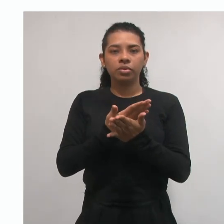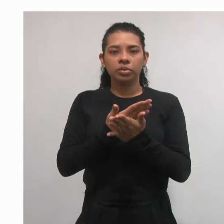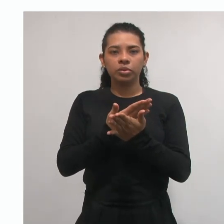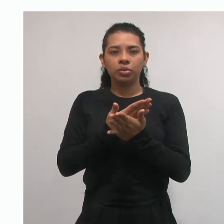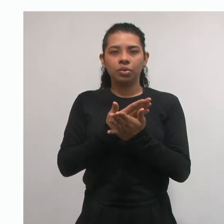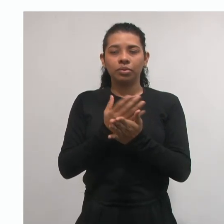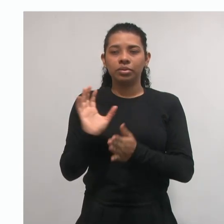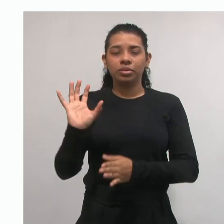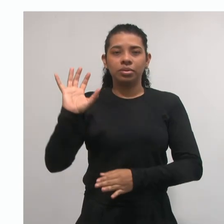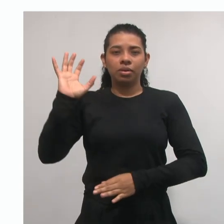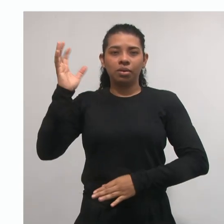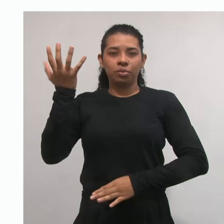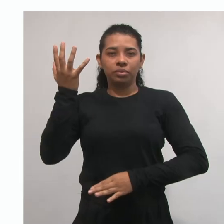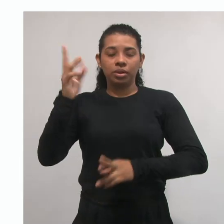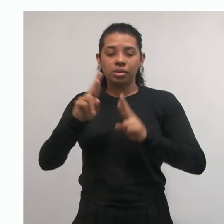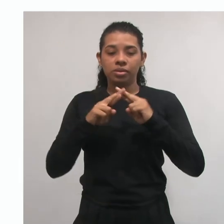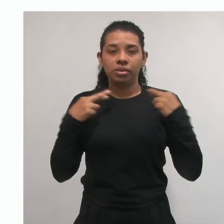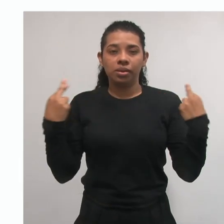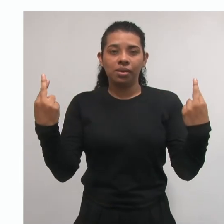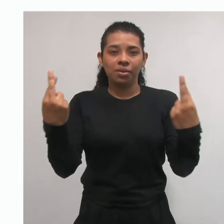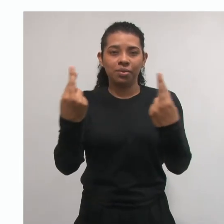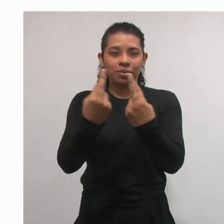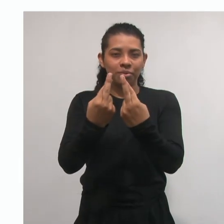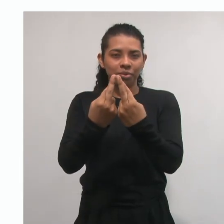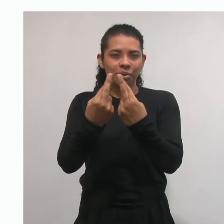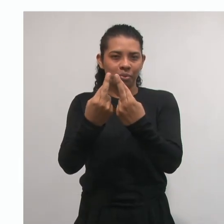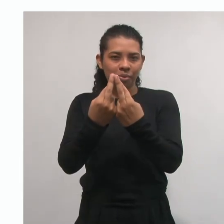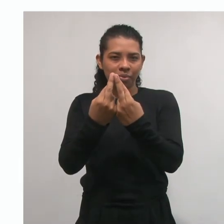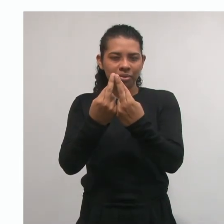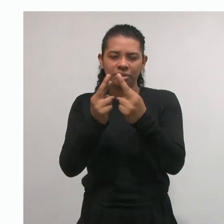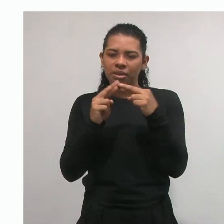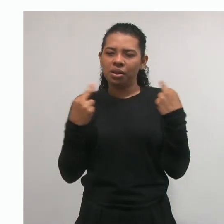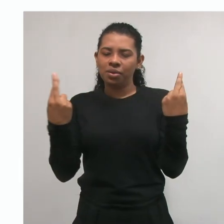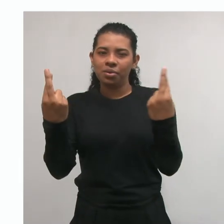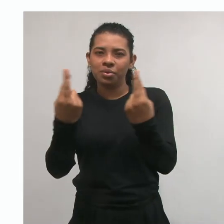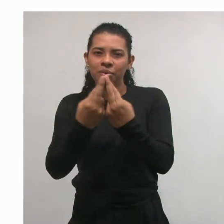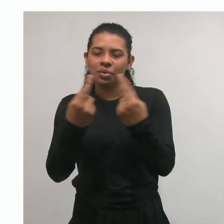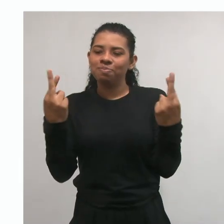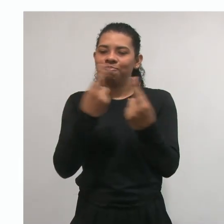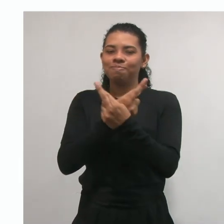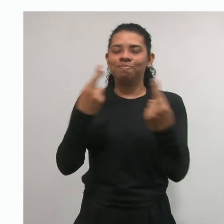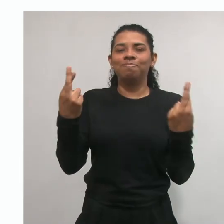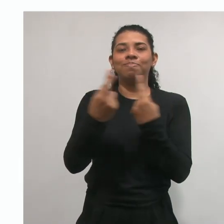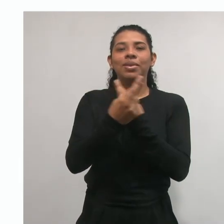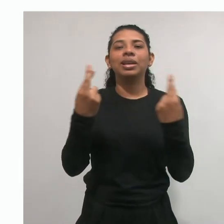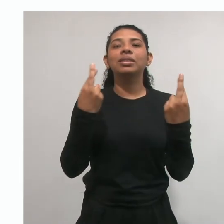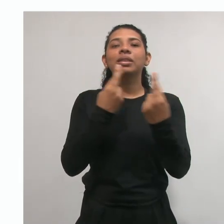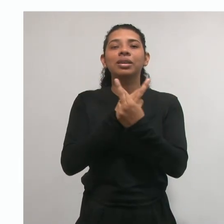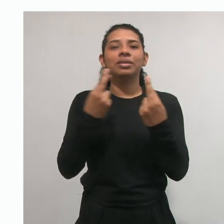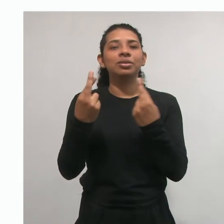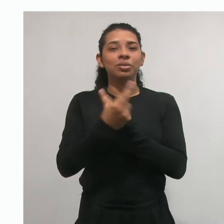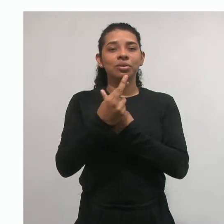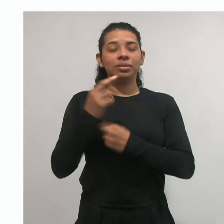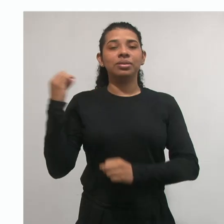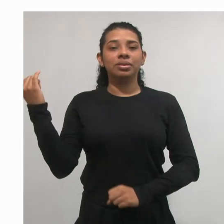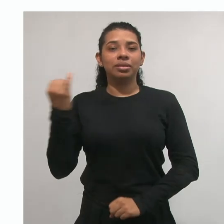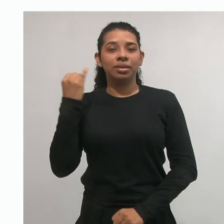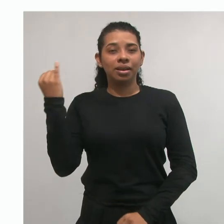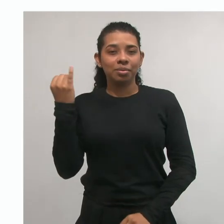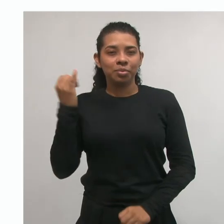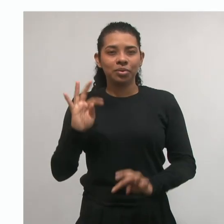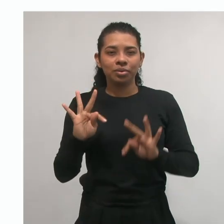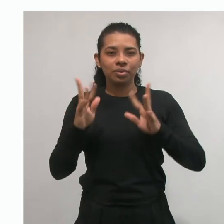vínculos e encontros. Então, nesse encontro, nesses vínculos, nessas relações,